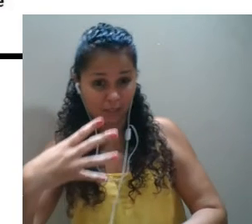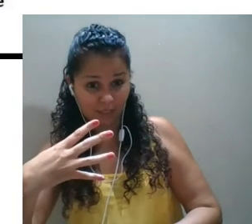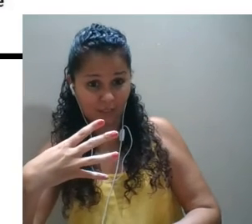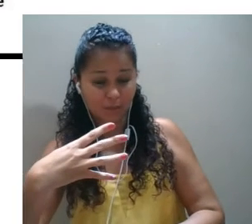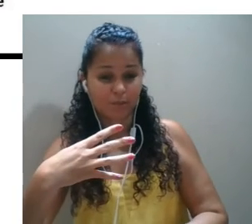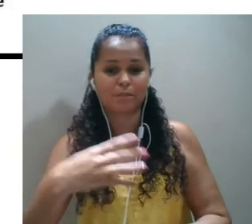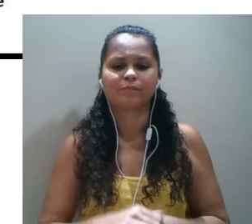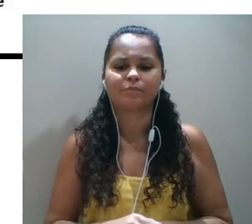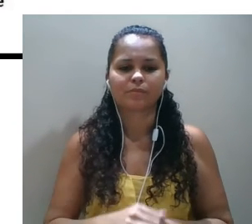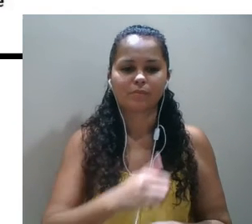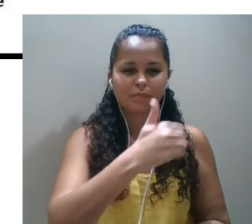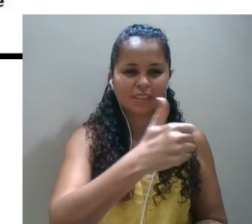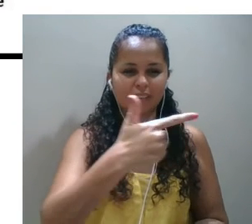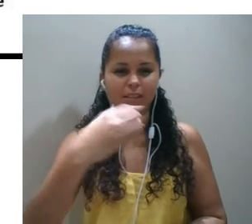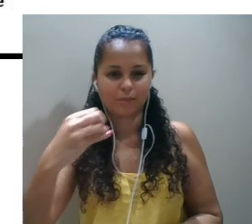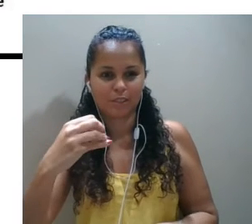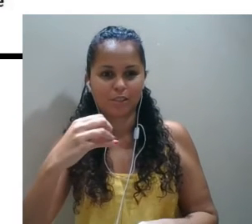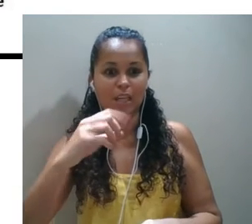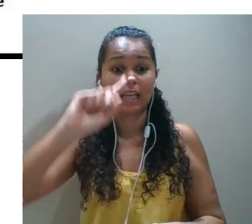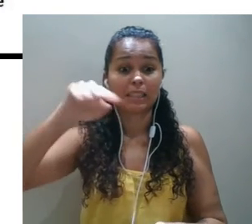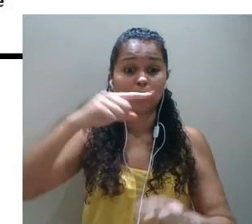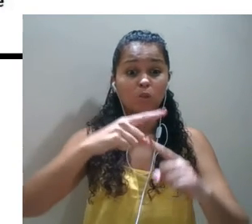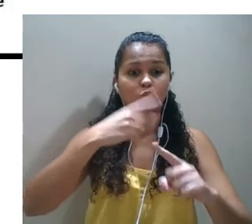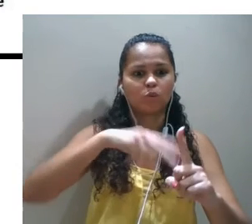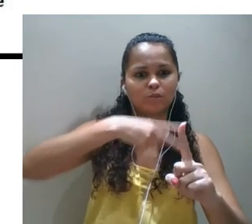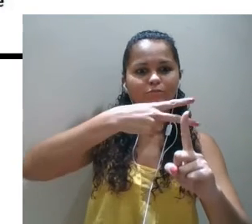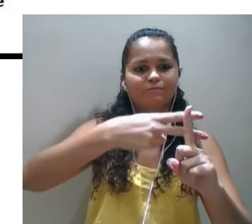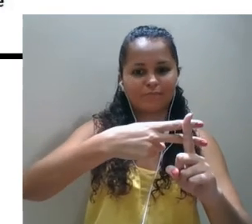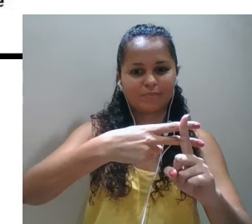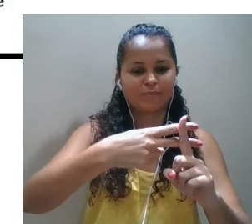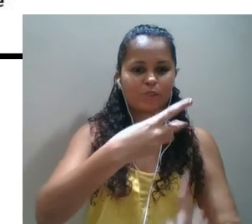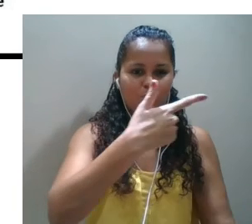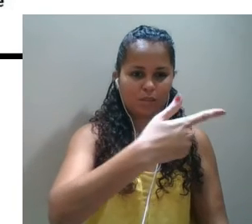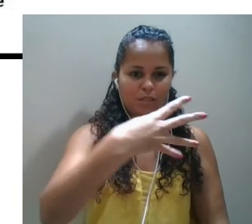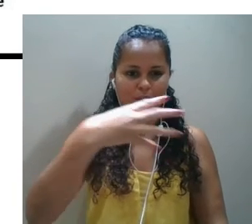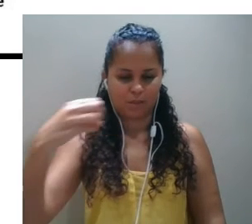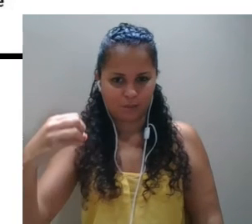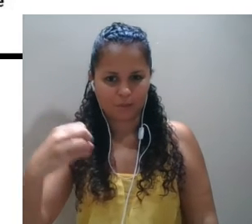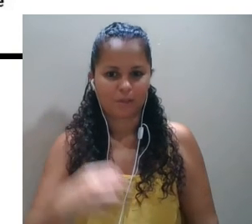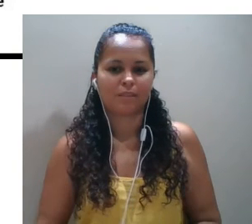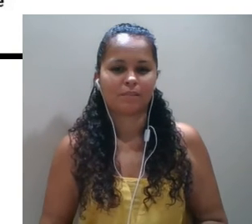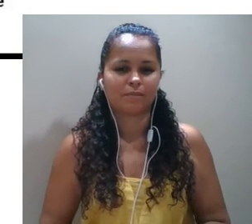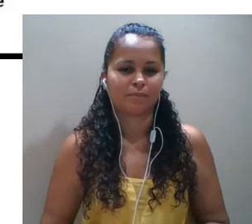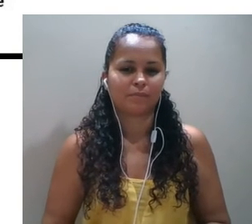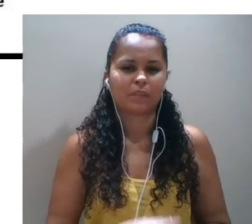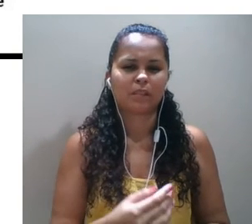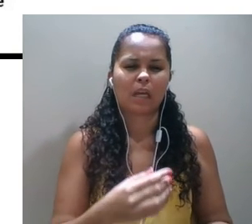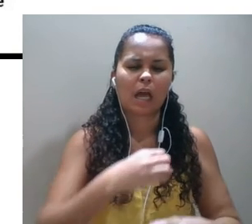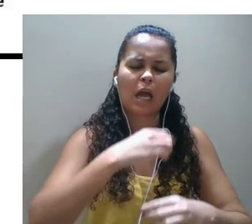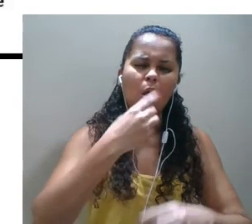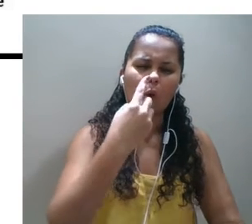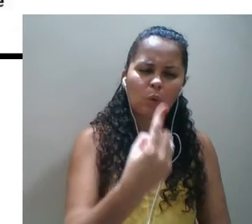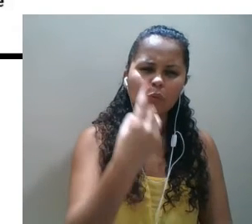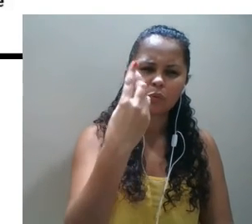2015 foram 2 vezes 120 unidades. 240 unidades. Já em 2016 foi 1, 2, 3,